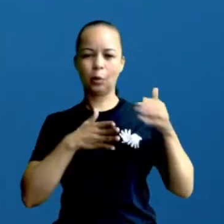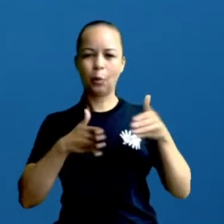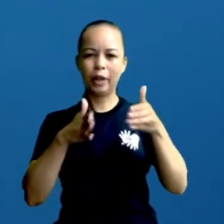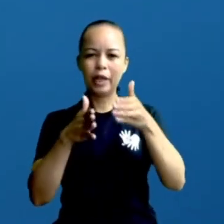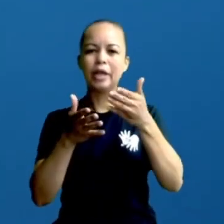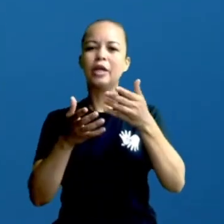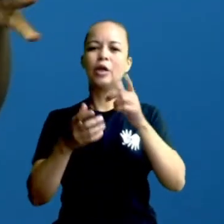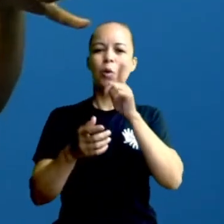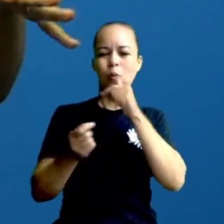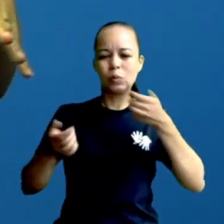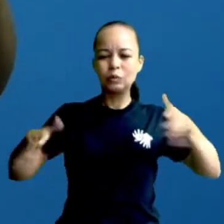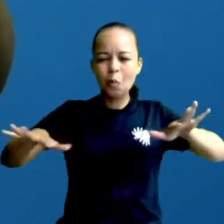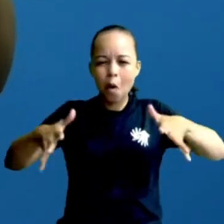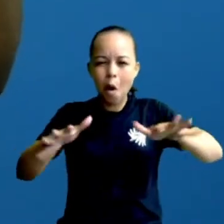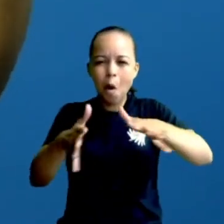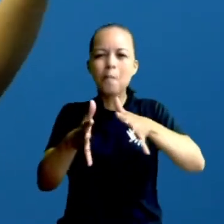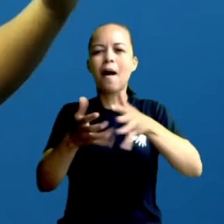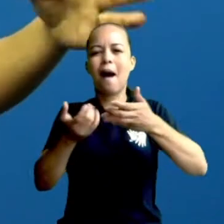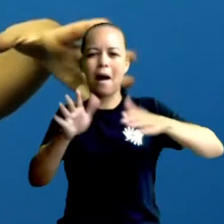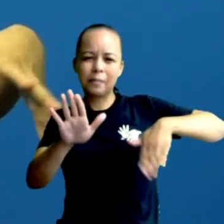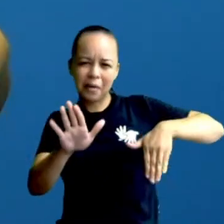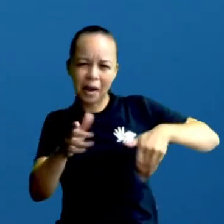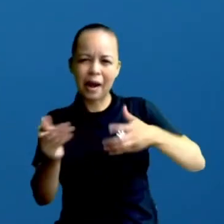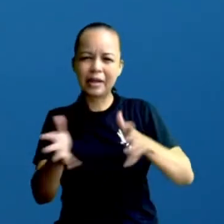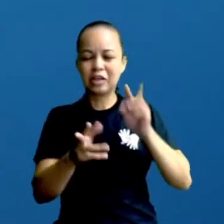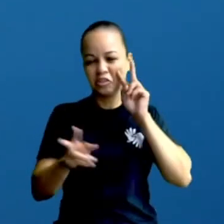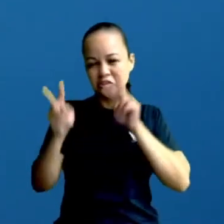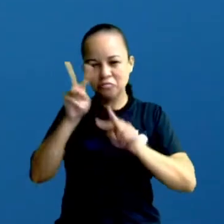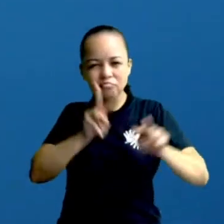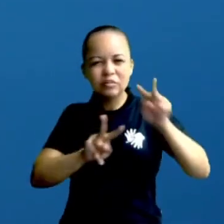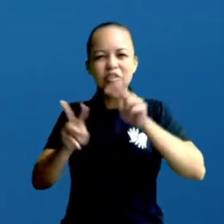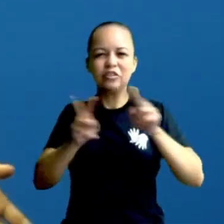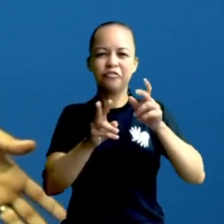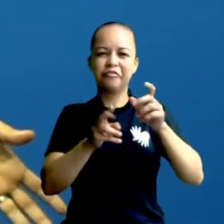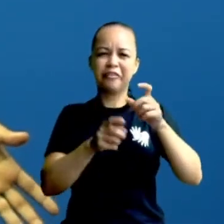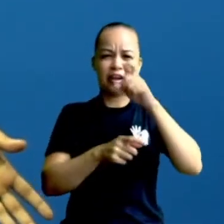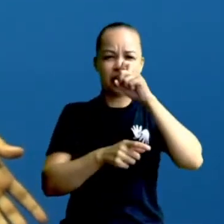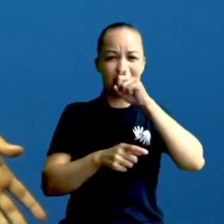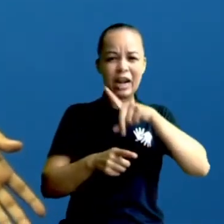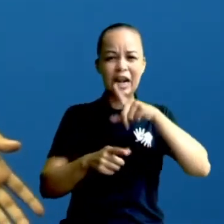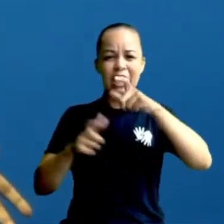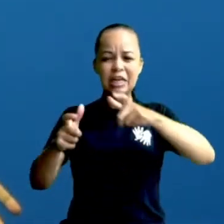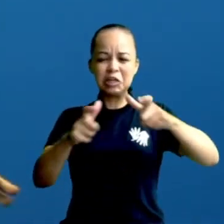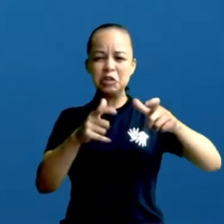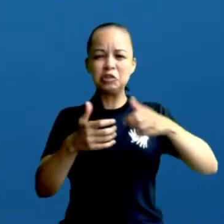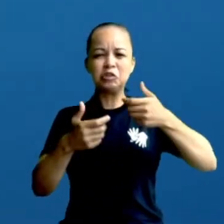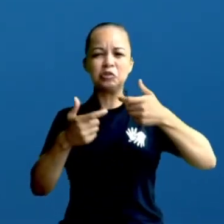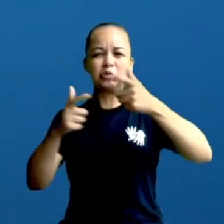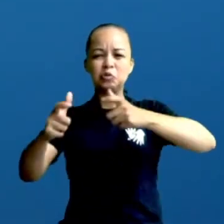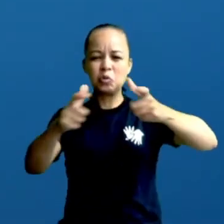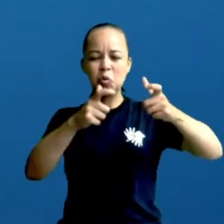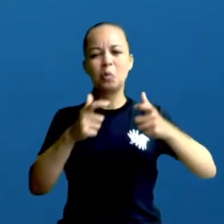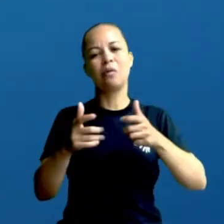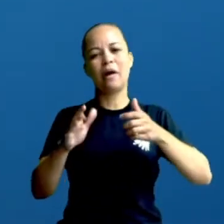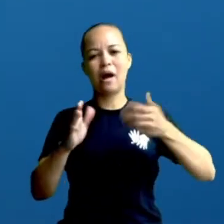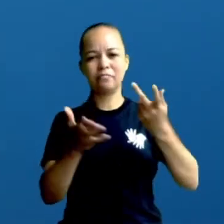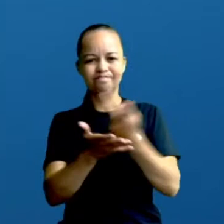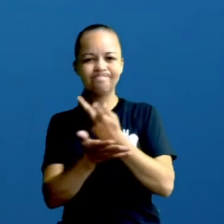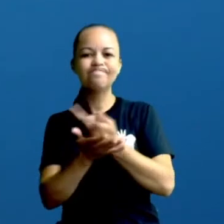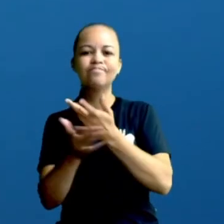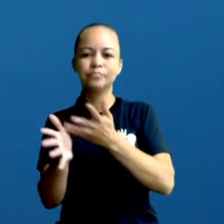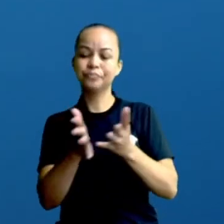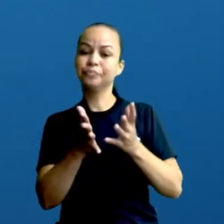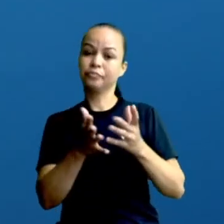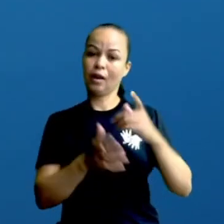quando a gente passa pelaquele mar, que a gente vê aquilo tudo jogado dentro da água. Nós também temos a questão